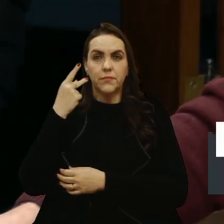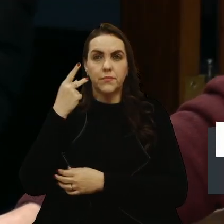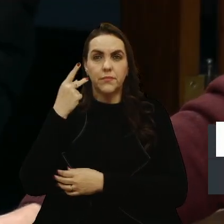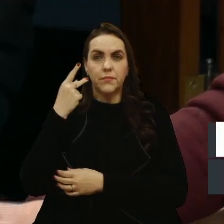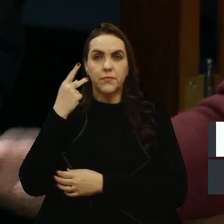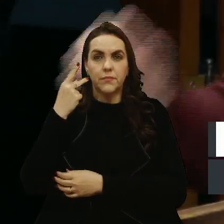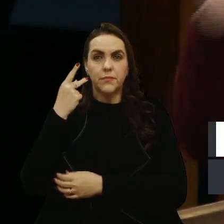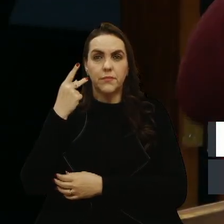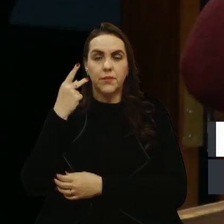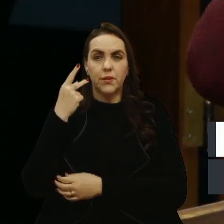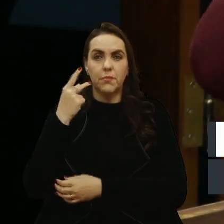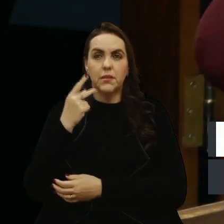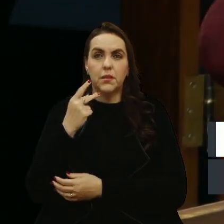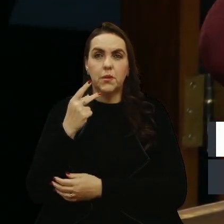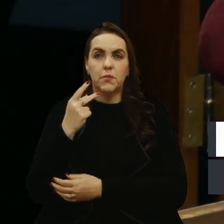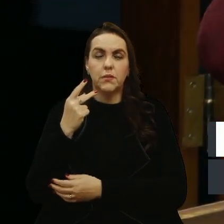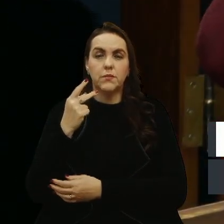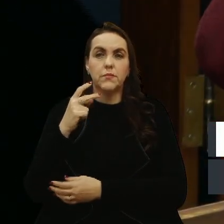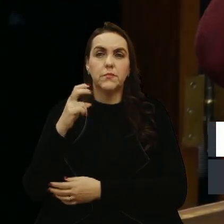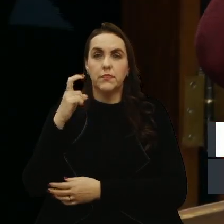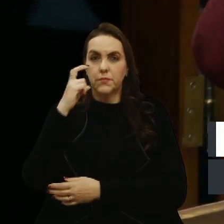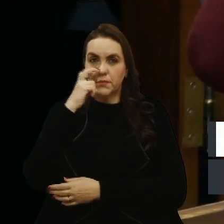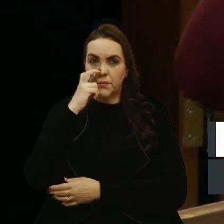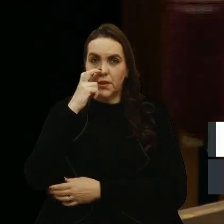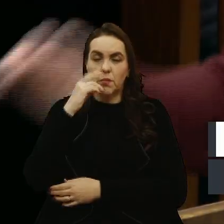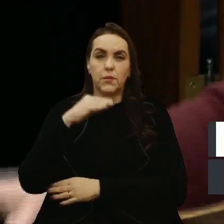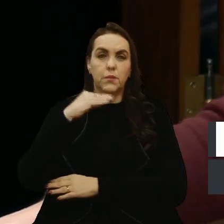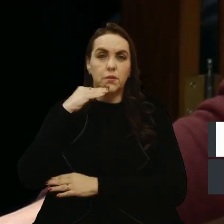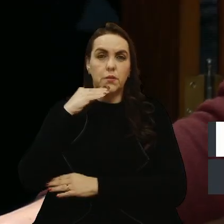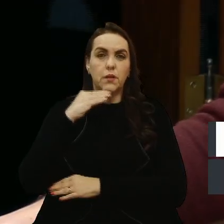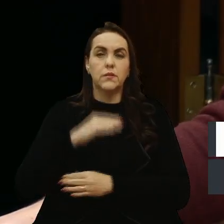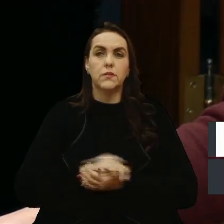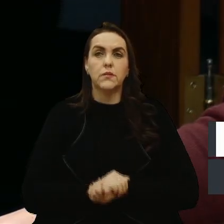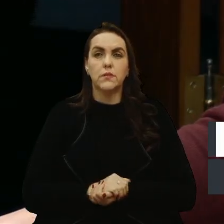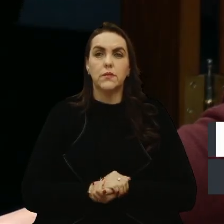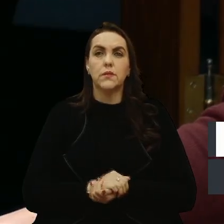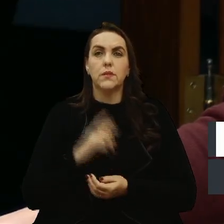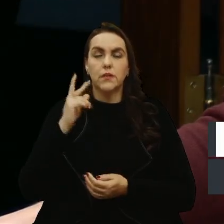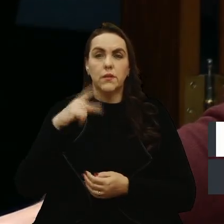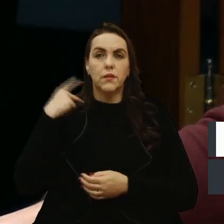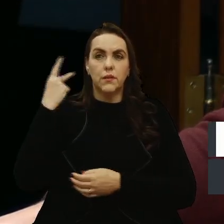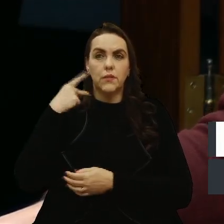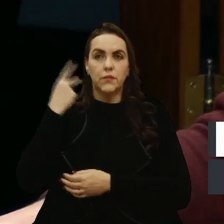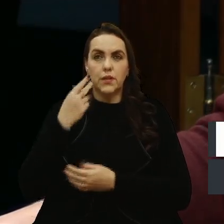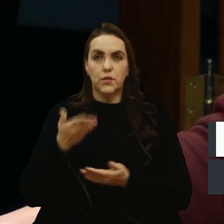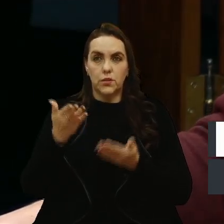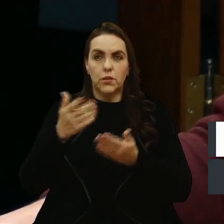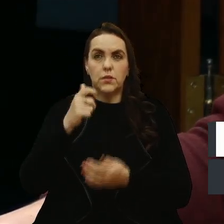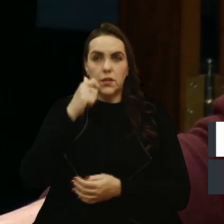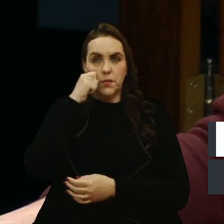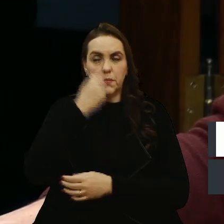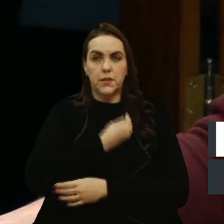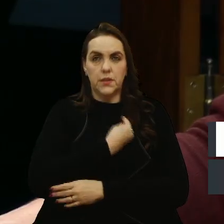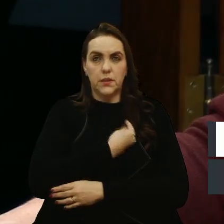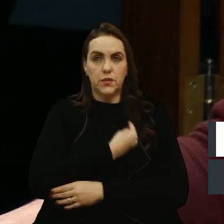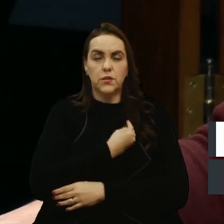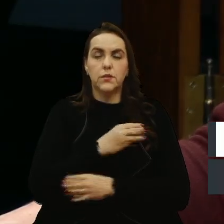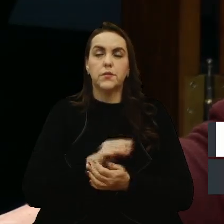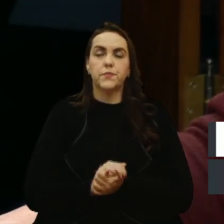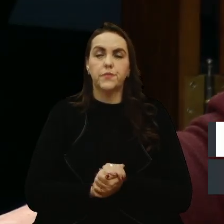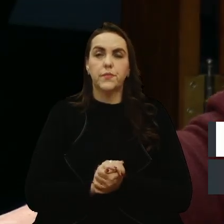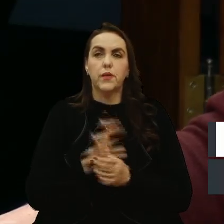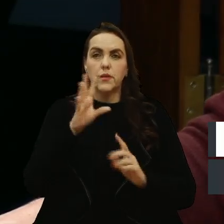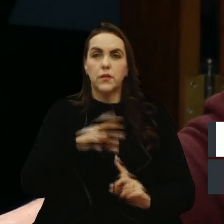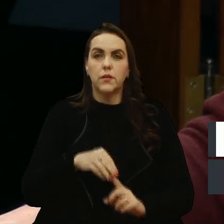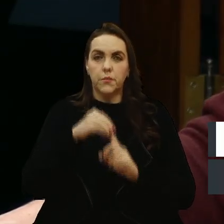vereador Bortola, Andressa Malman, perdão, aos vereadores aqui presentes. Mais especial, meus